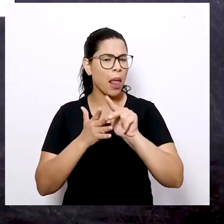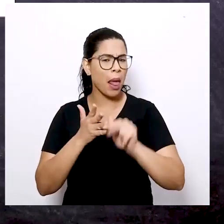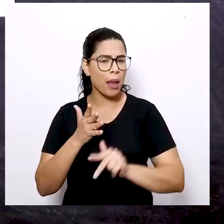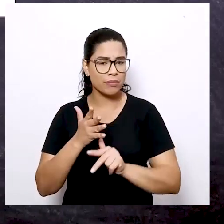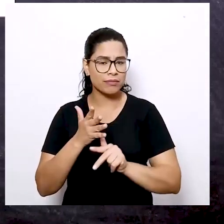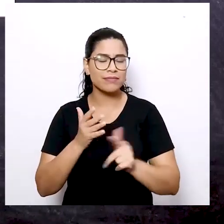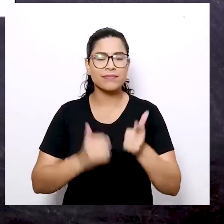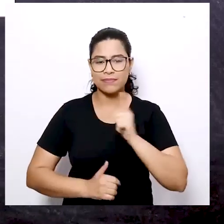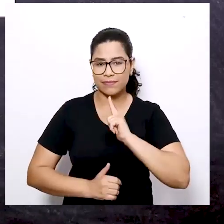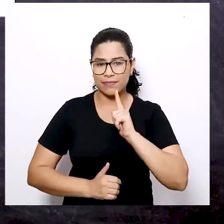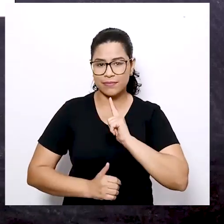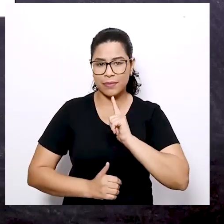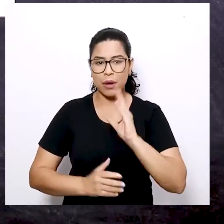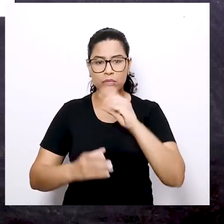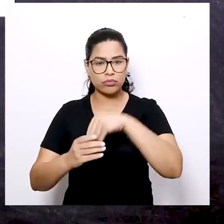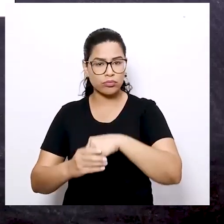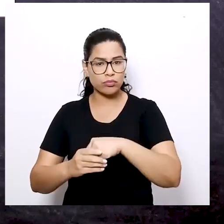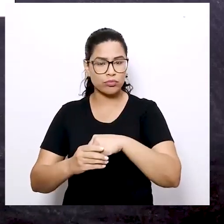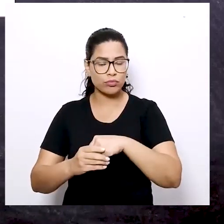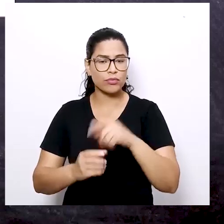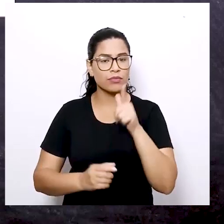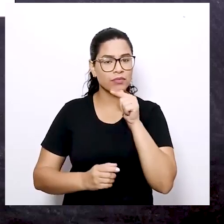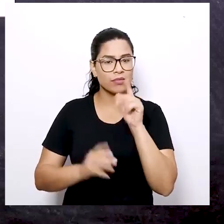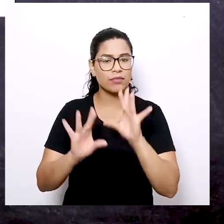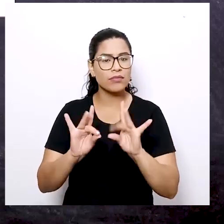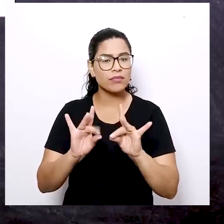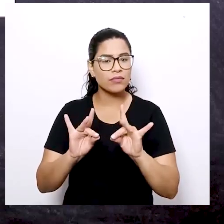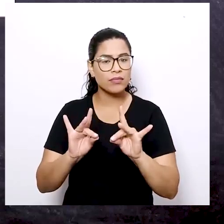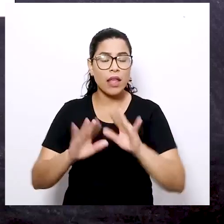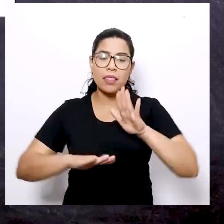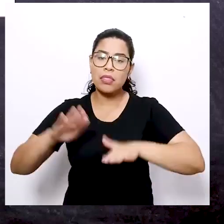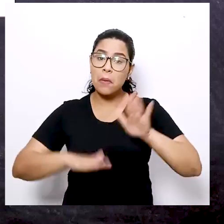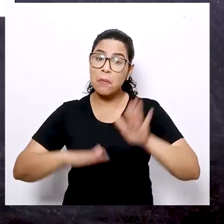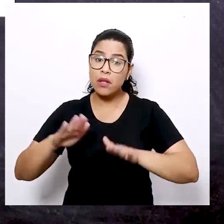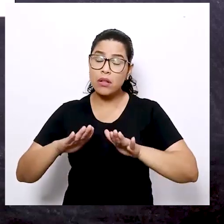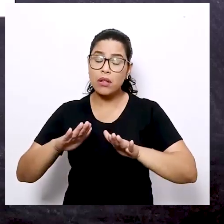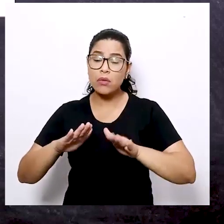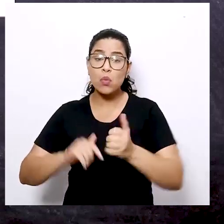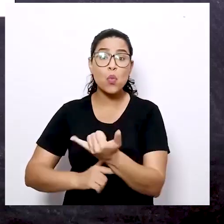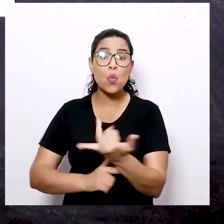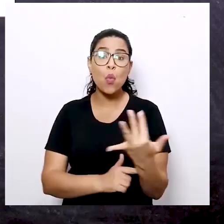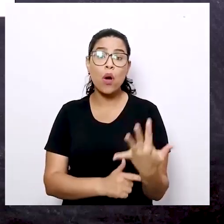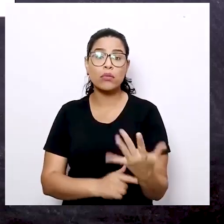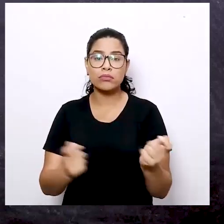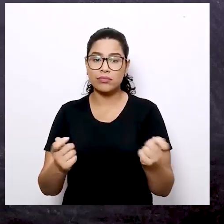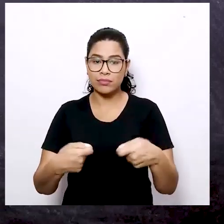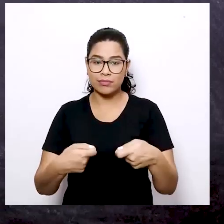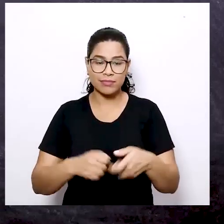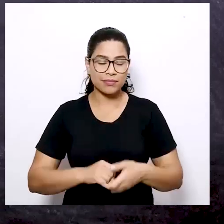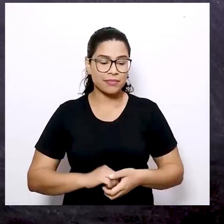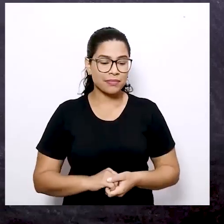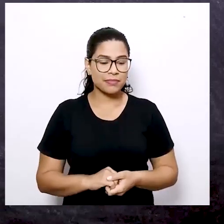inúmeros. A capacidade vai ser a quantidade de líquido que cabe dentro deles.